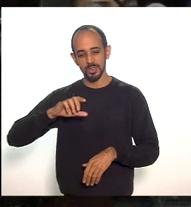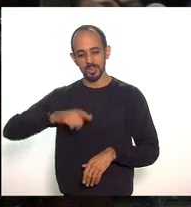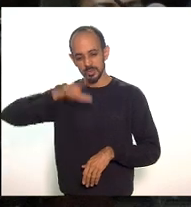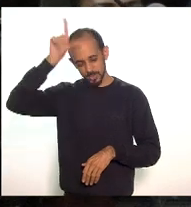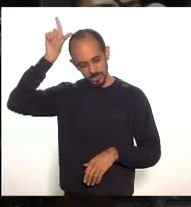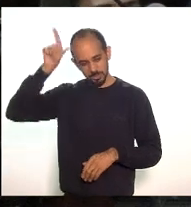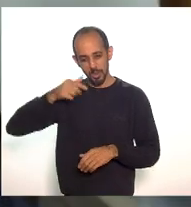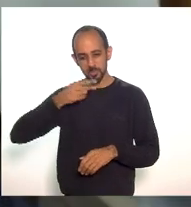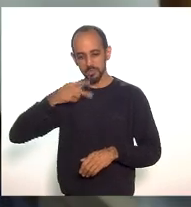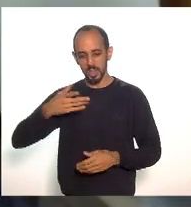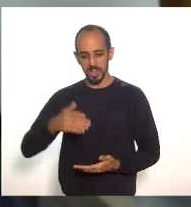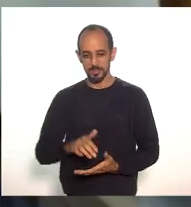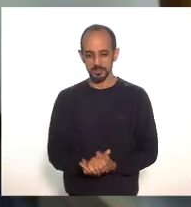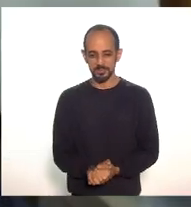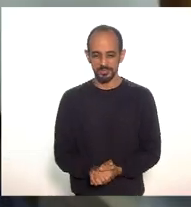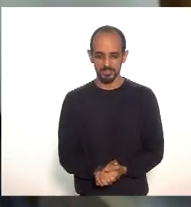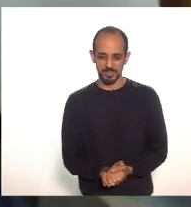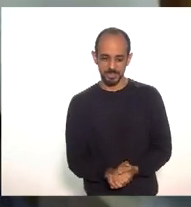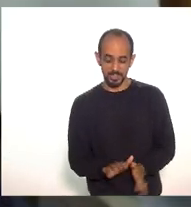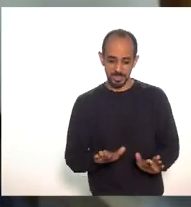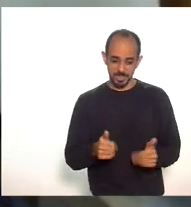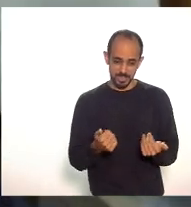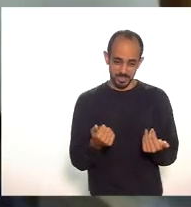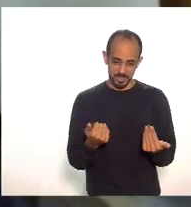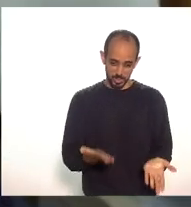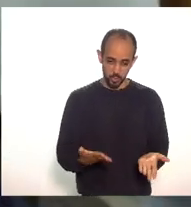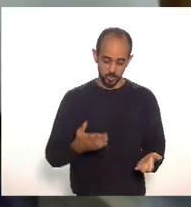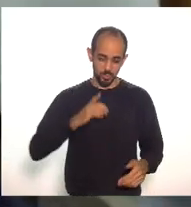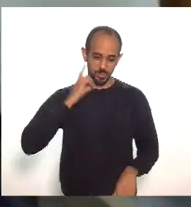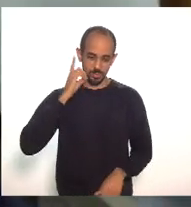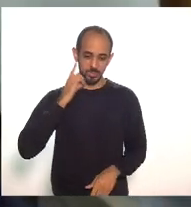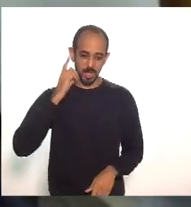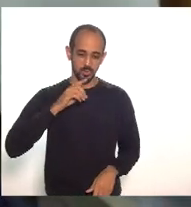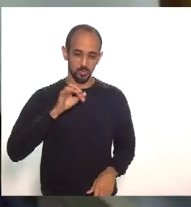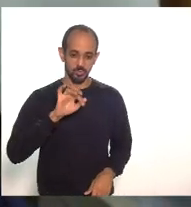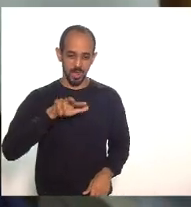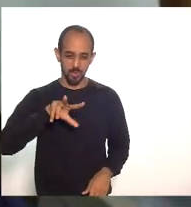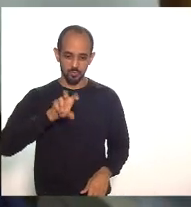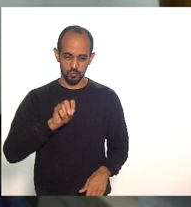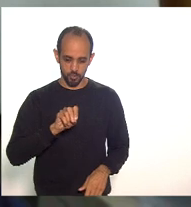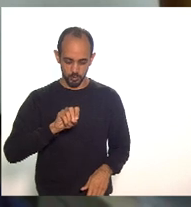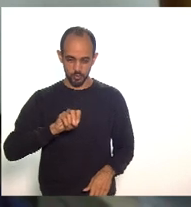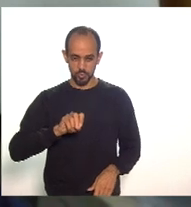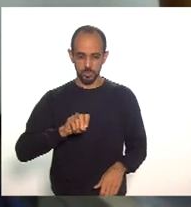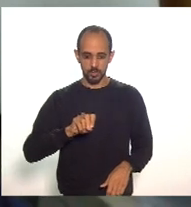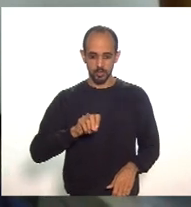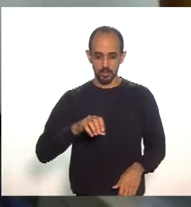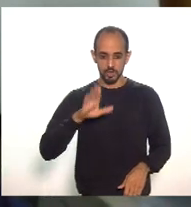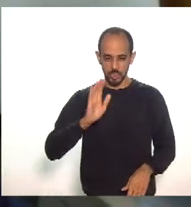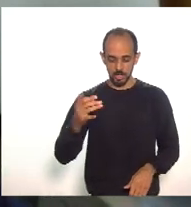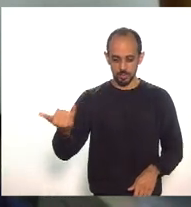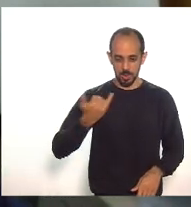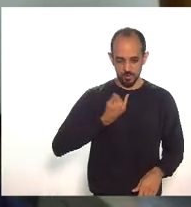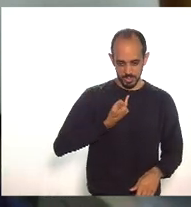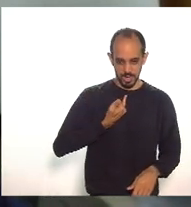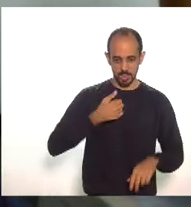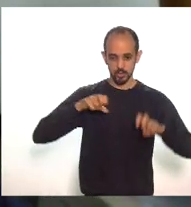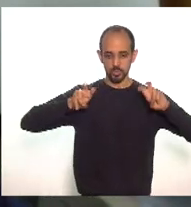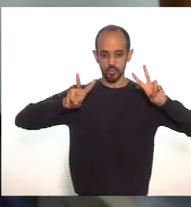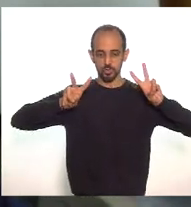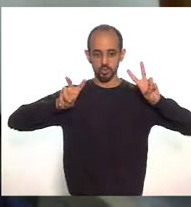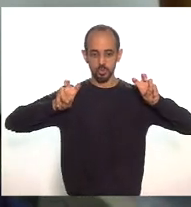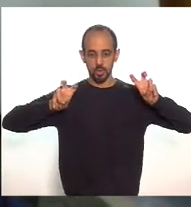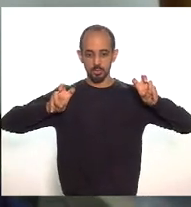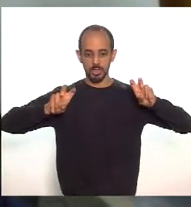o seu presidente o deputado Flávio será que já tinha me alertado sobre